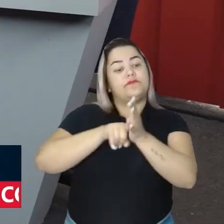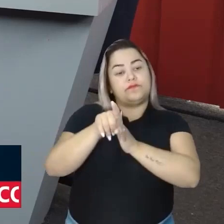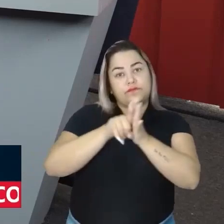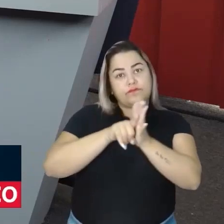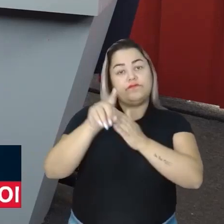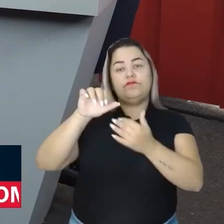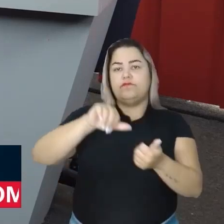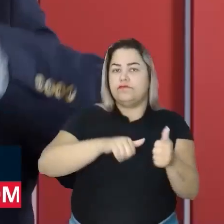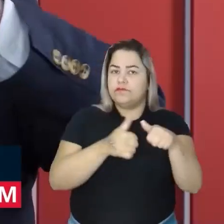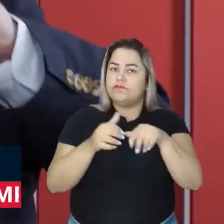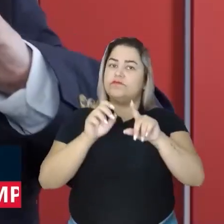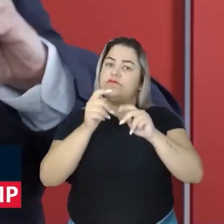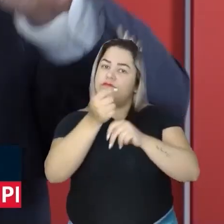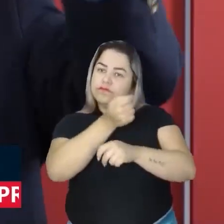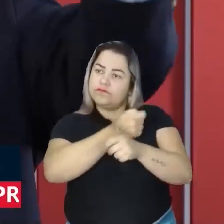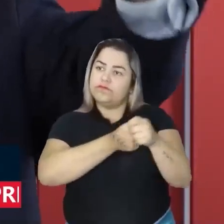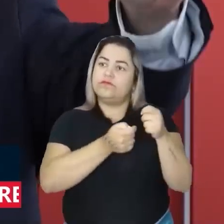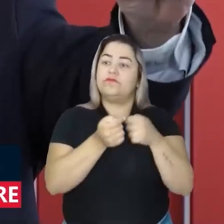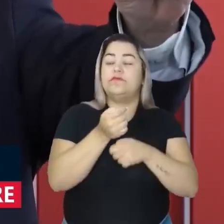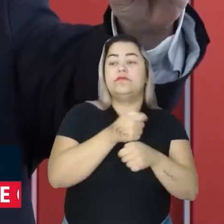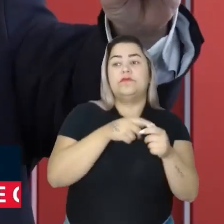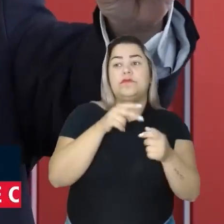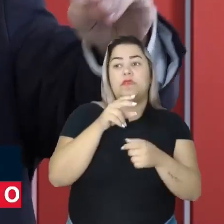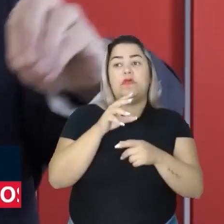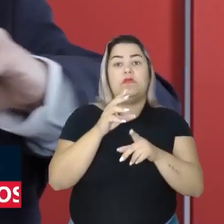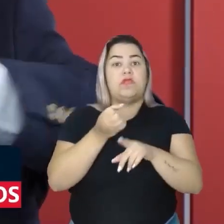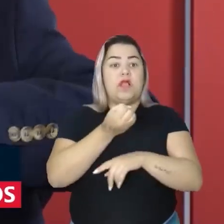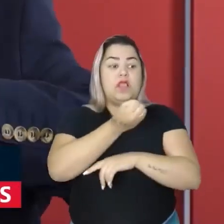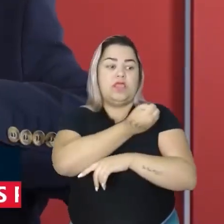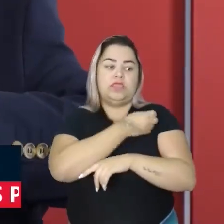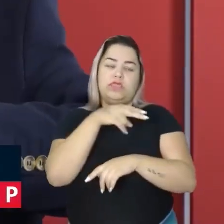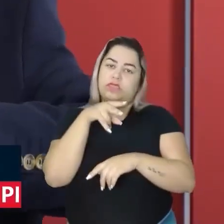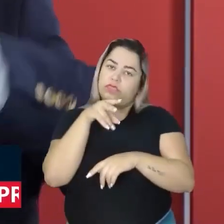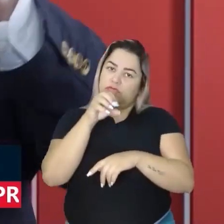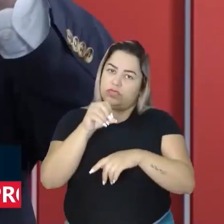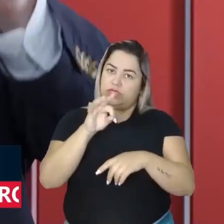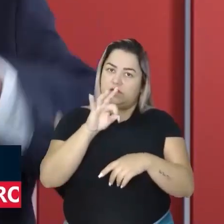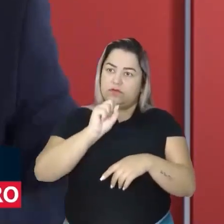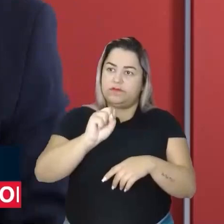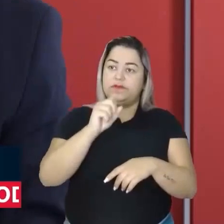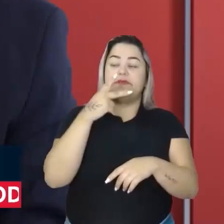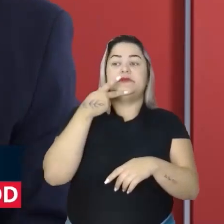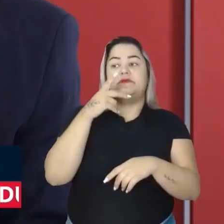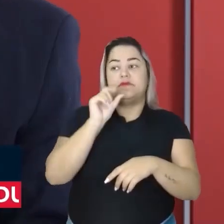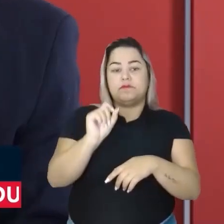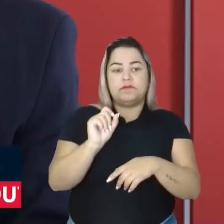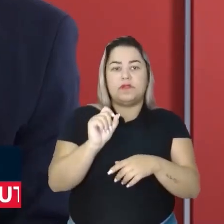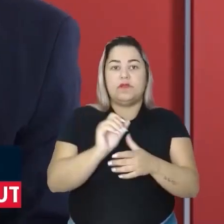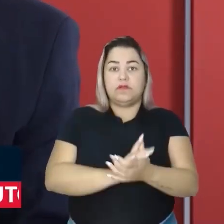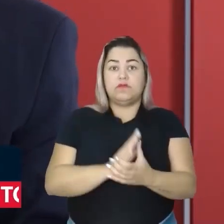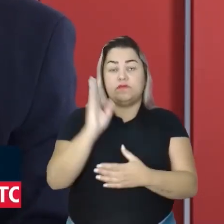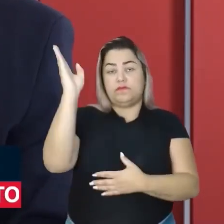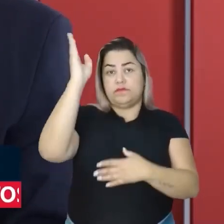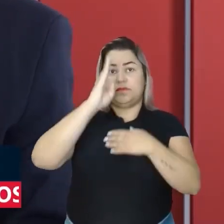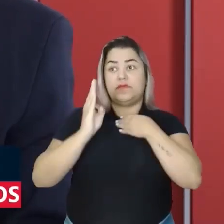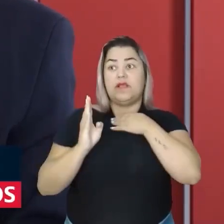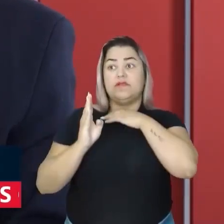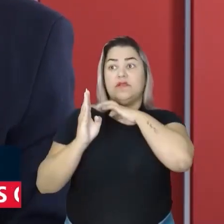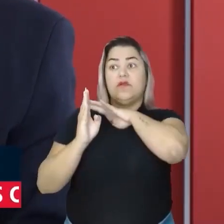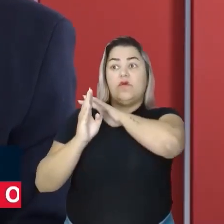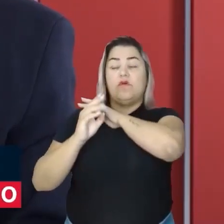avaliam qual é a economia que está indo bem. Chegam até a dar notas, né? Esses institutos dão nota para... E aí o Brasil estava ganhando uma